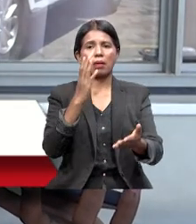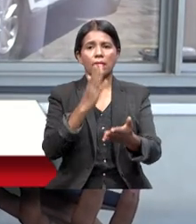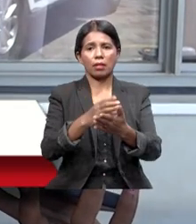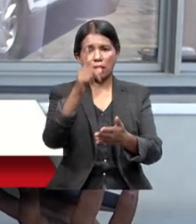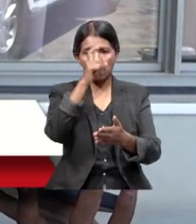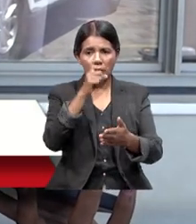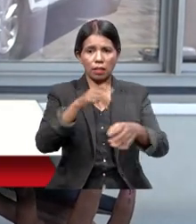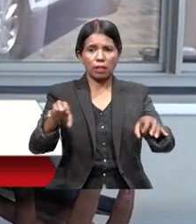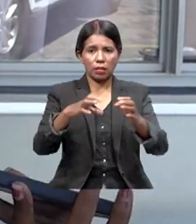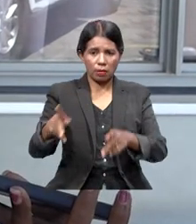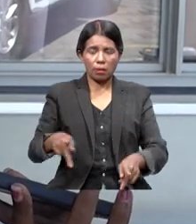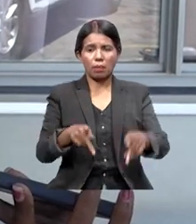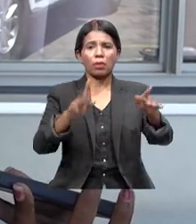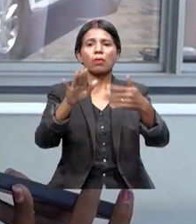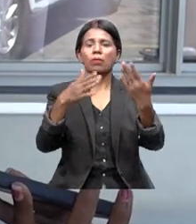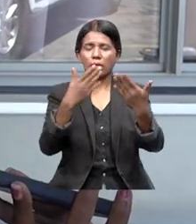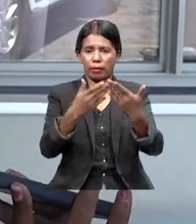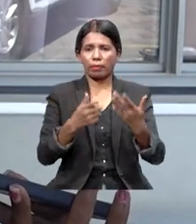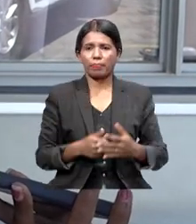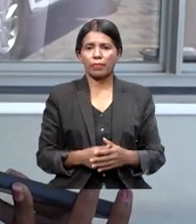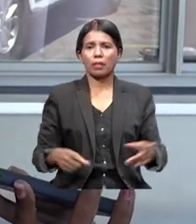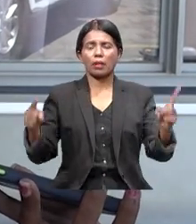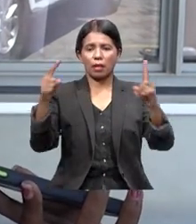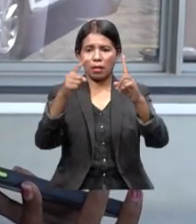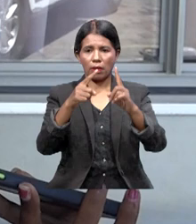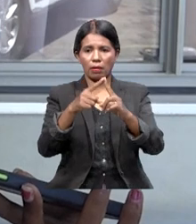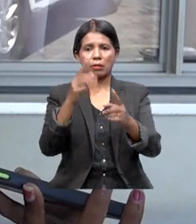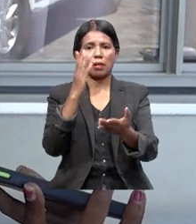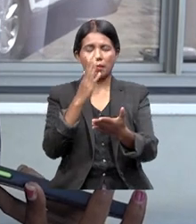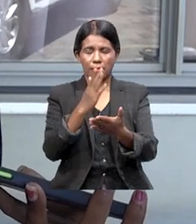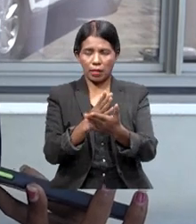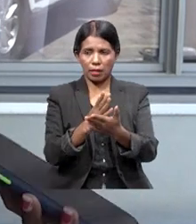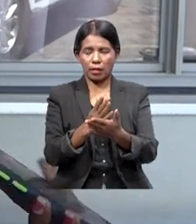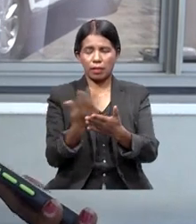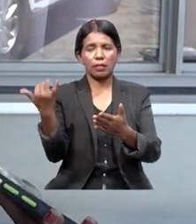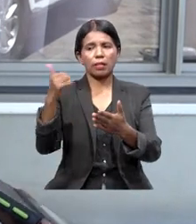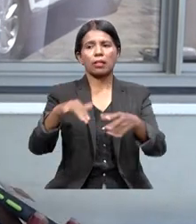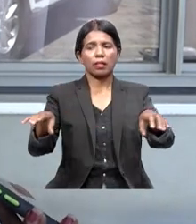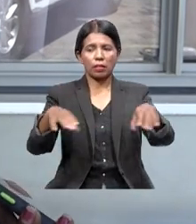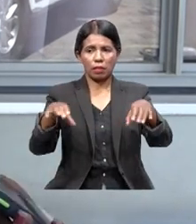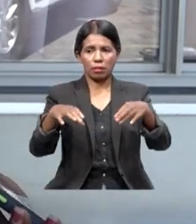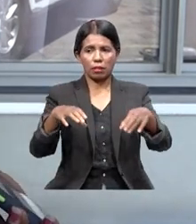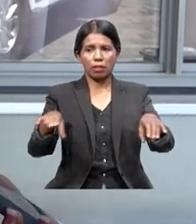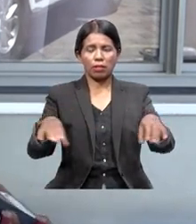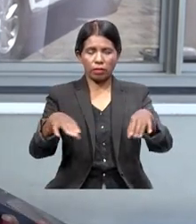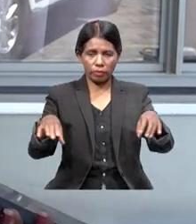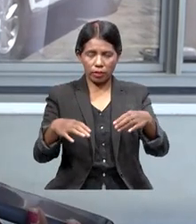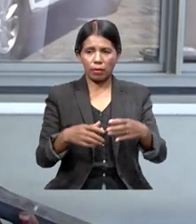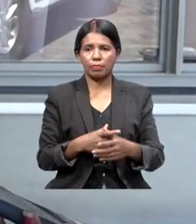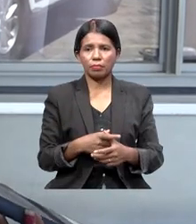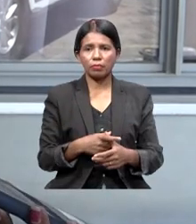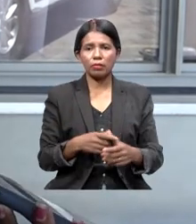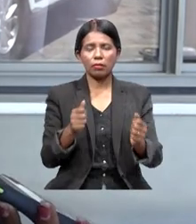para funcionário público sira. O ba atu hakotu sirania relação de trabalho